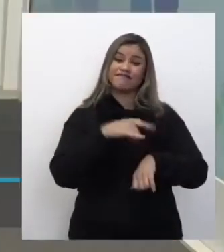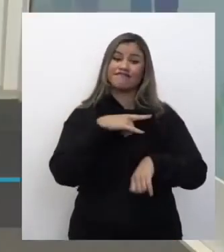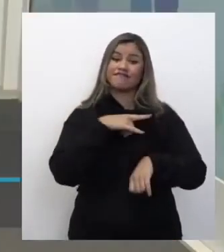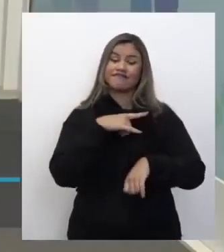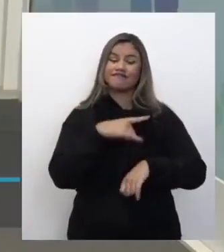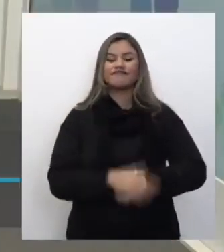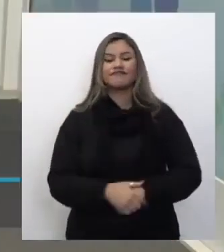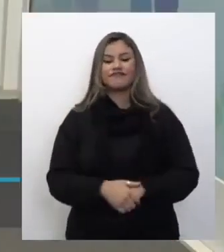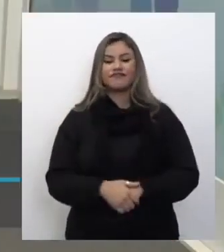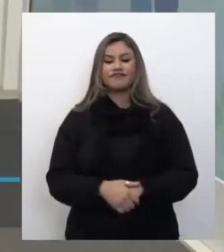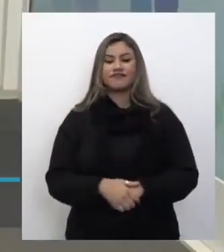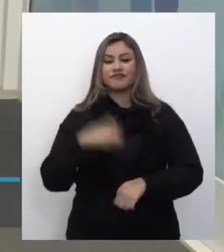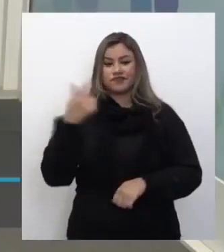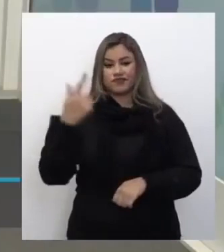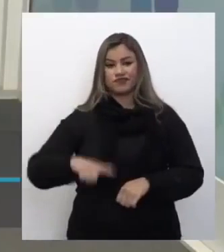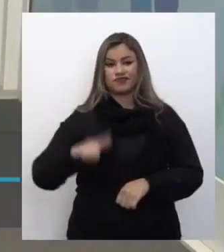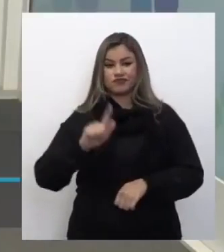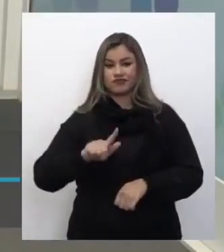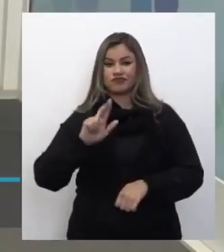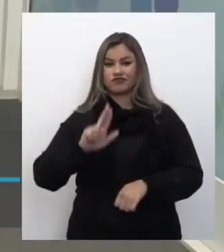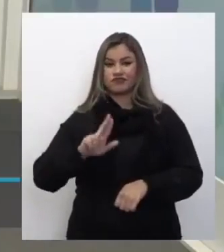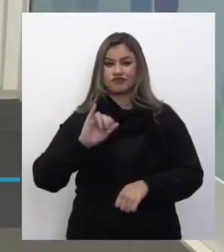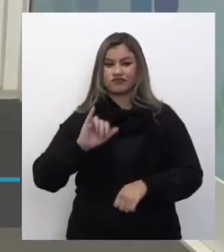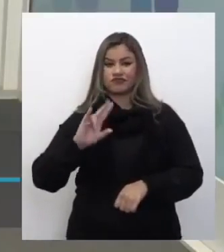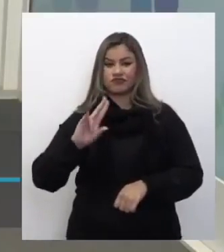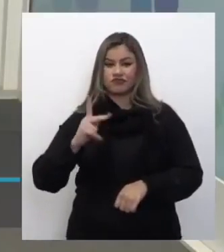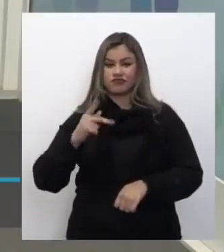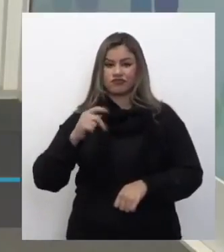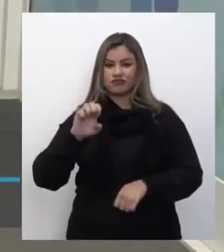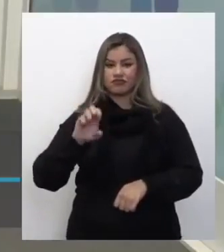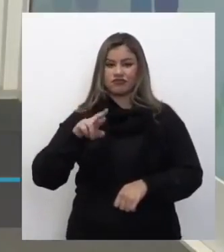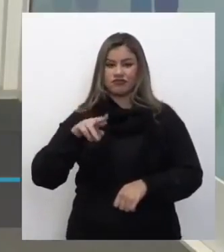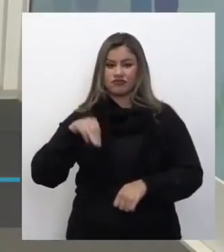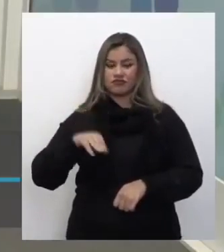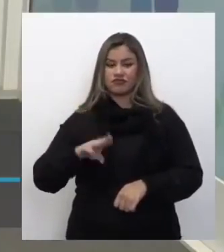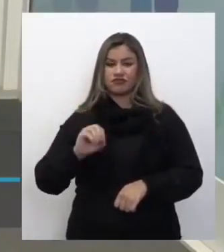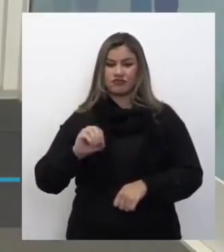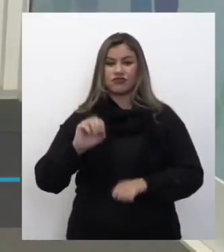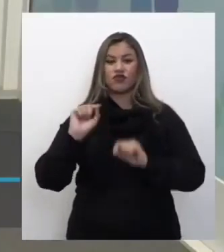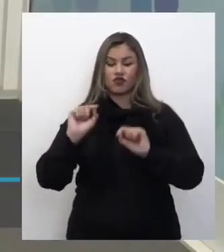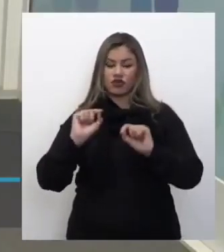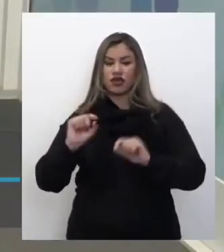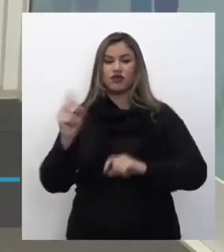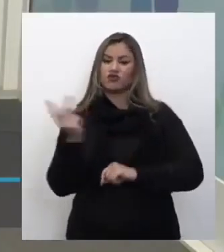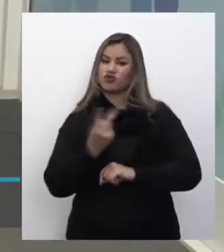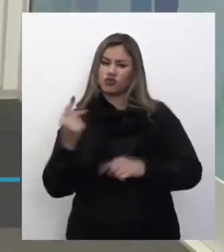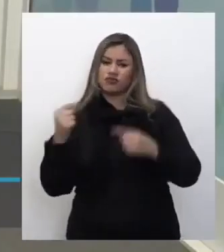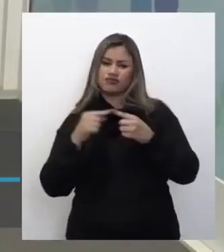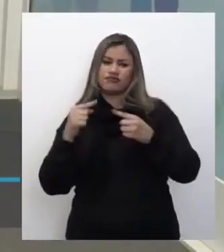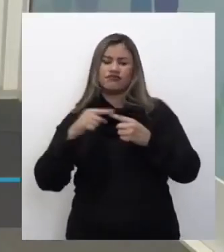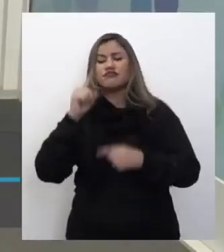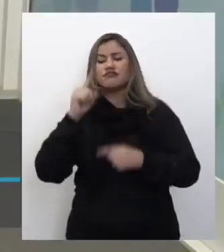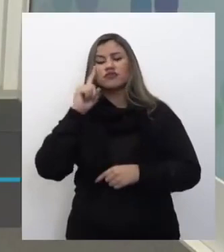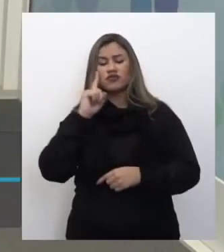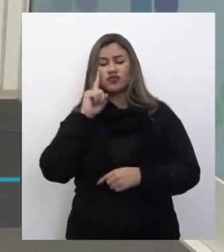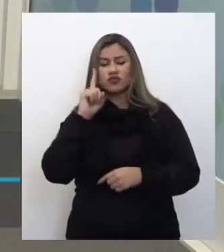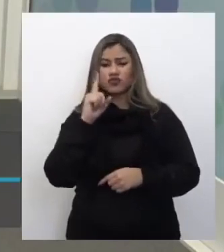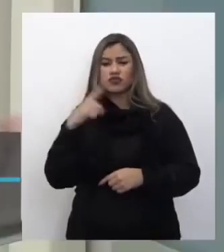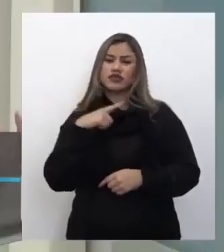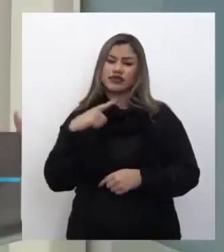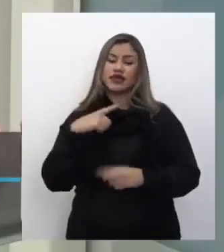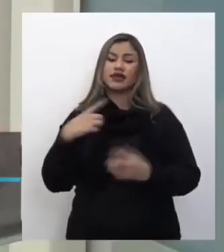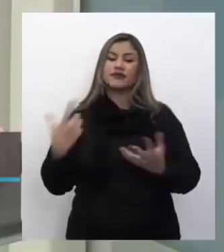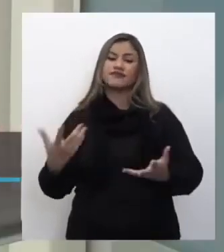Turma, eu só vou ler o Guilherme Pá. Escreveu que os dois apresentam coisas do cotidiano. É isso aí, vocês conseguiram ver para mim